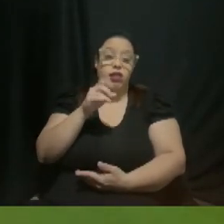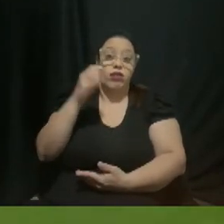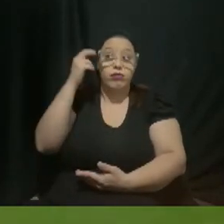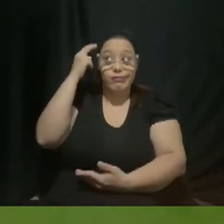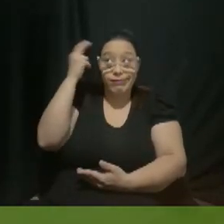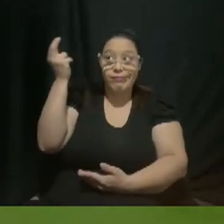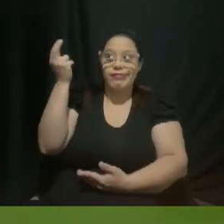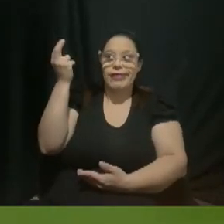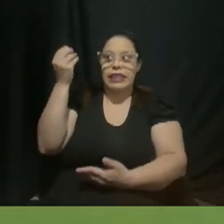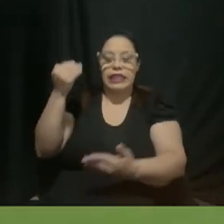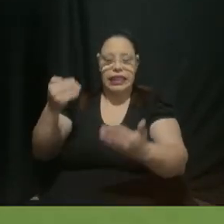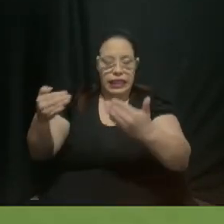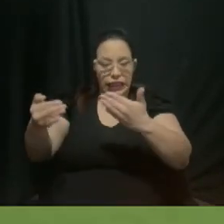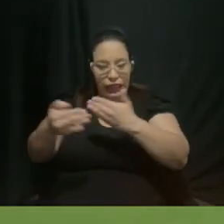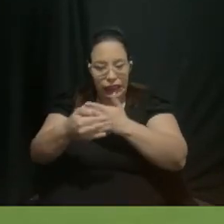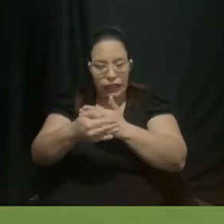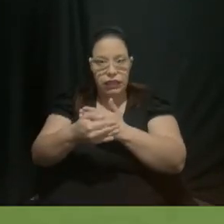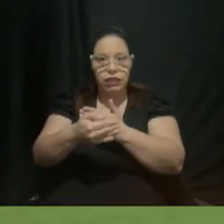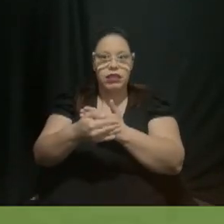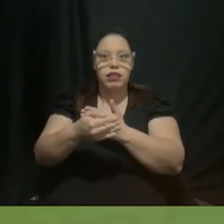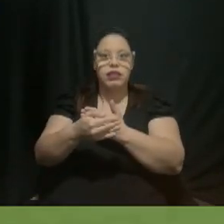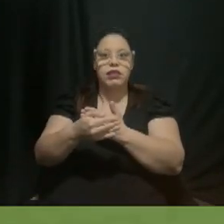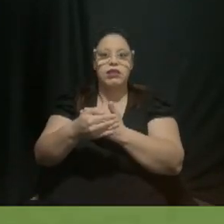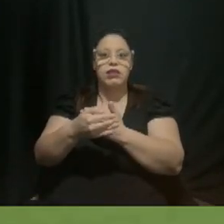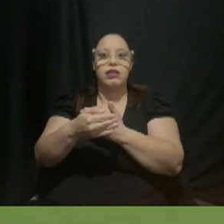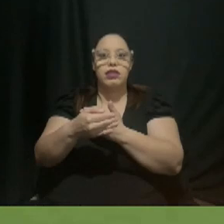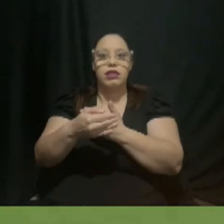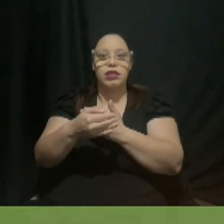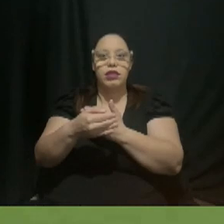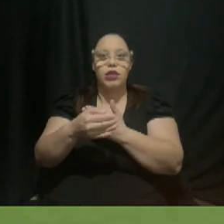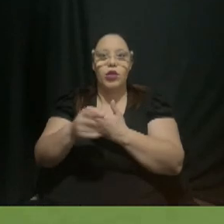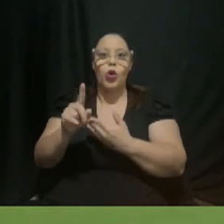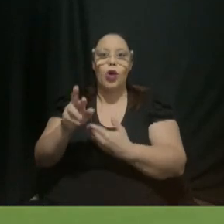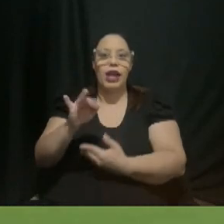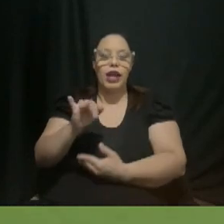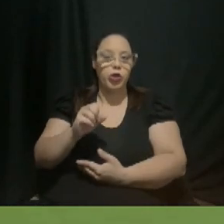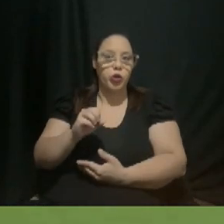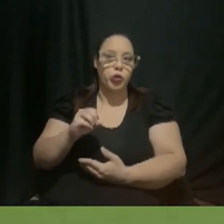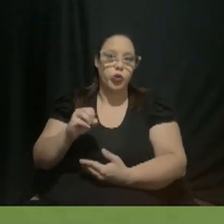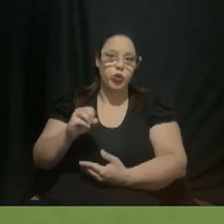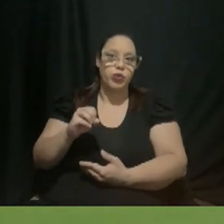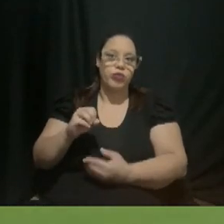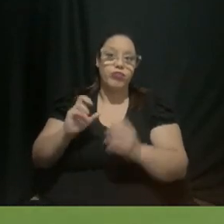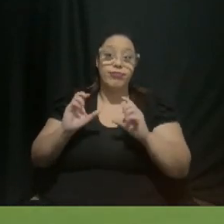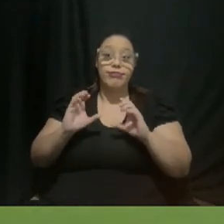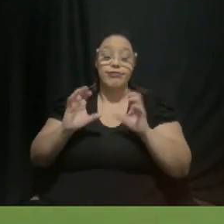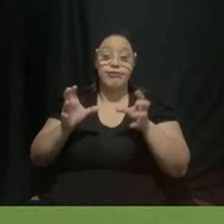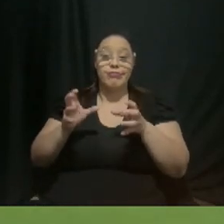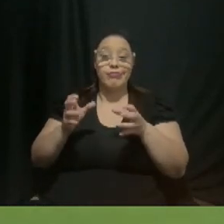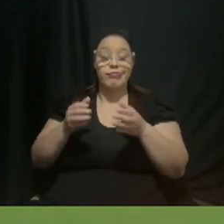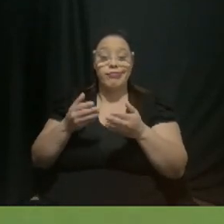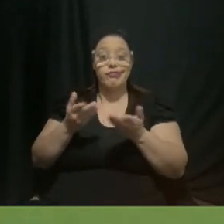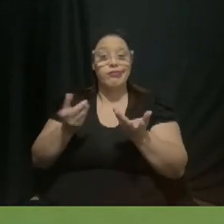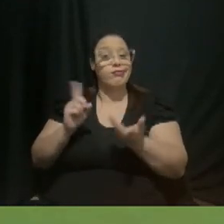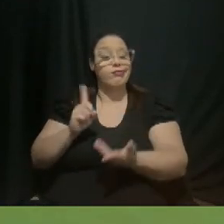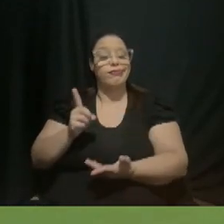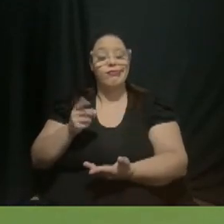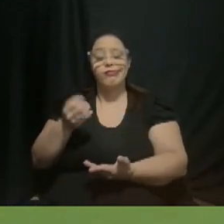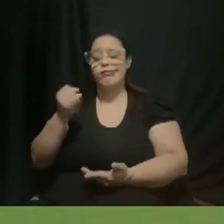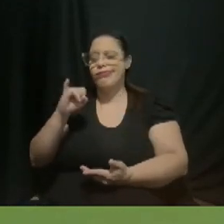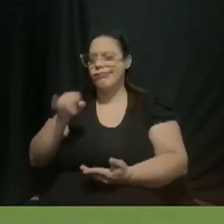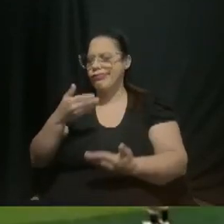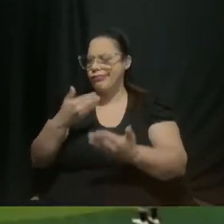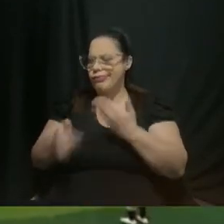e foi calçado pelo goleiro Richard. Pênalti que o artilheiro Caio Dantas não desperdiçou, tudo